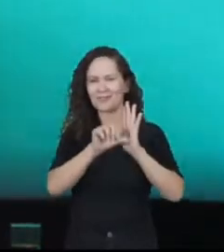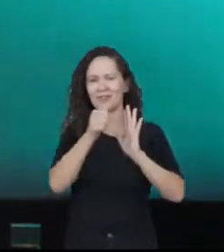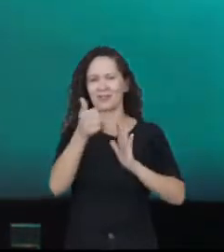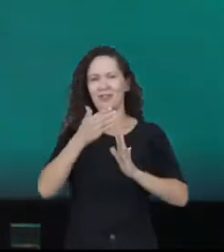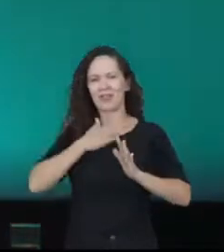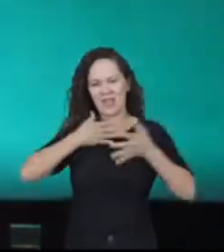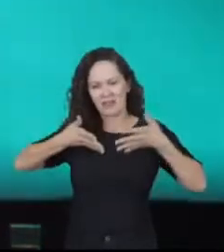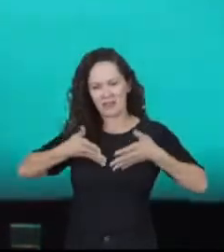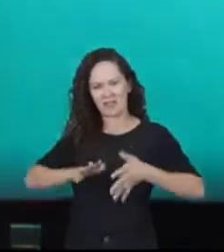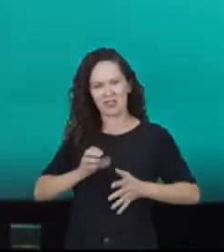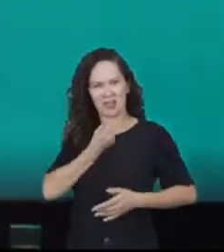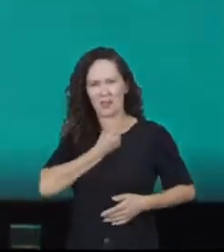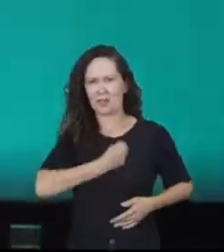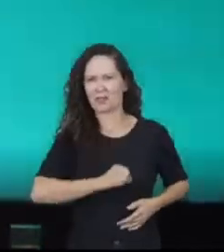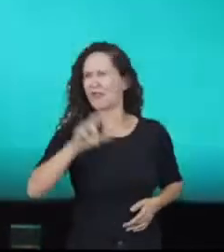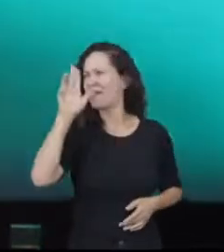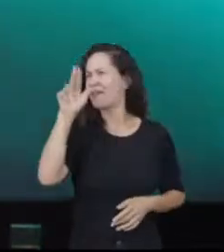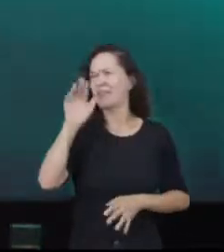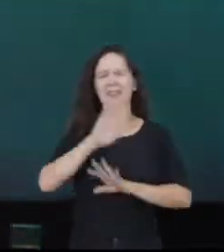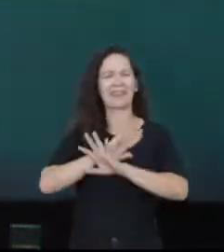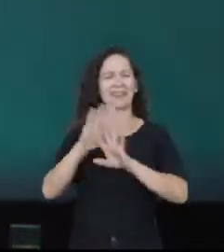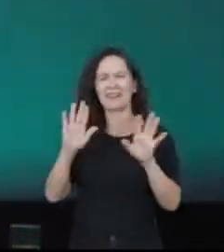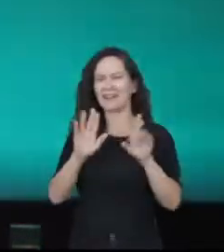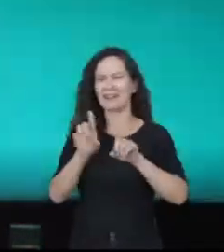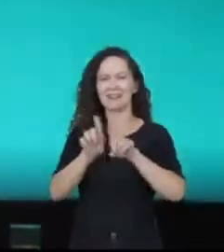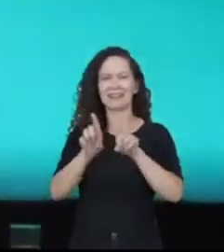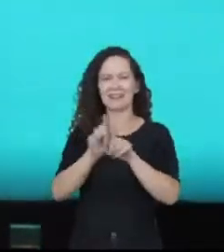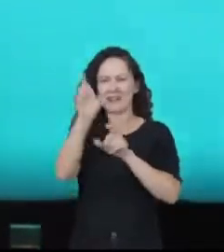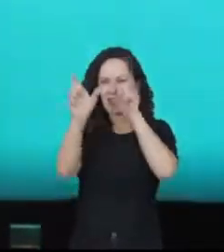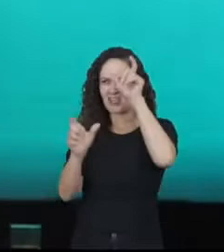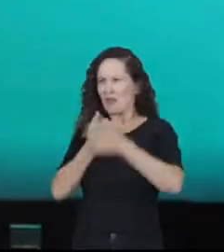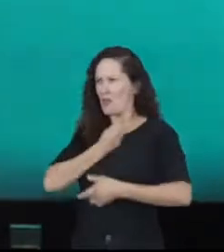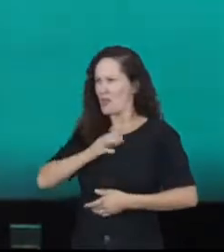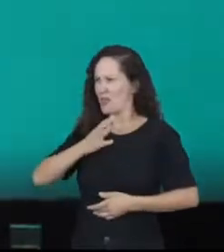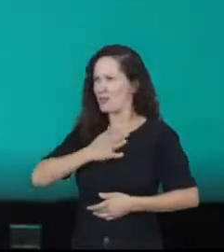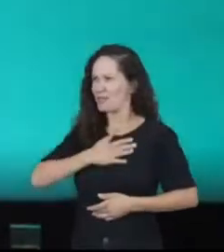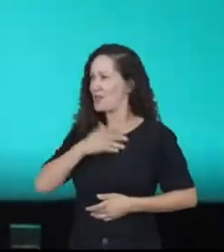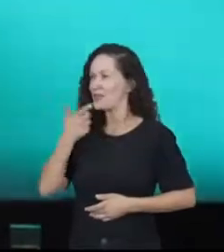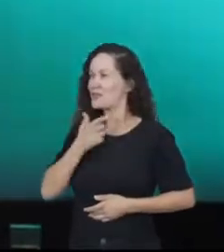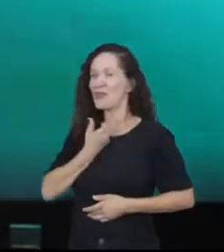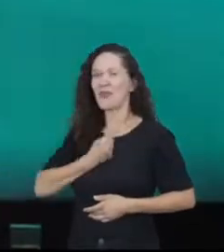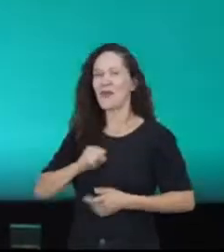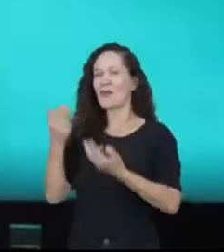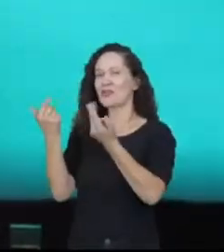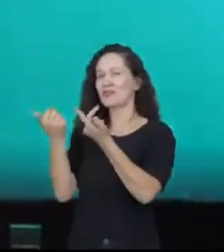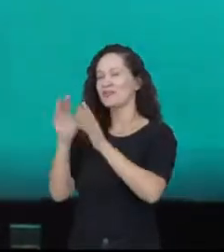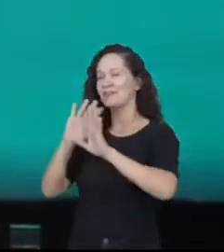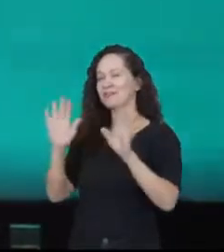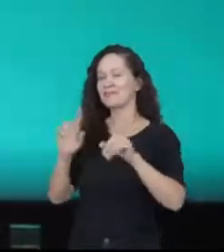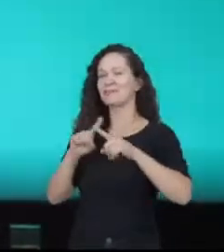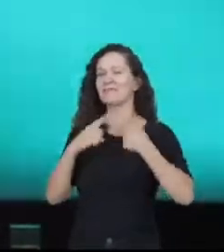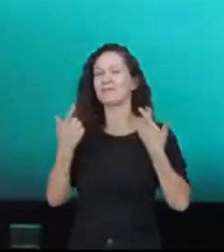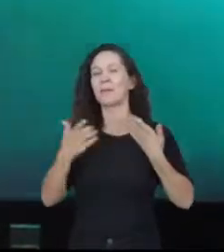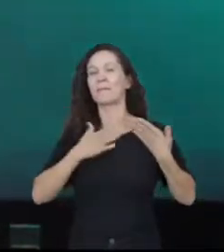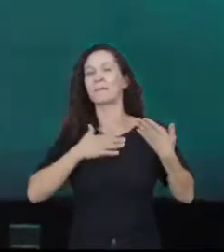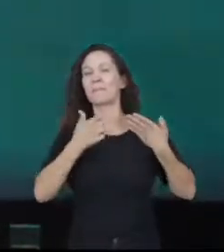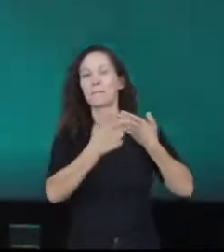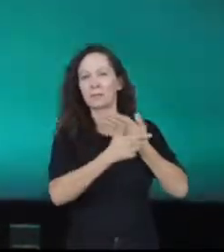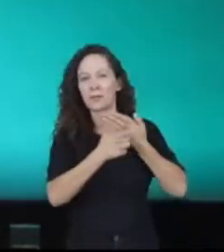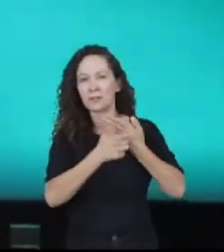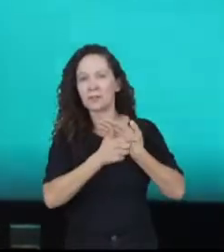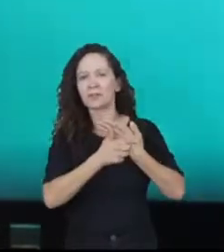ódio, nem mesmo daqueles que me odeiam. Mas também porque a tarefa de restaurar